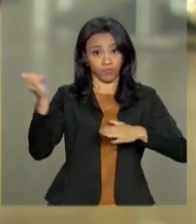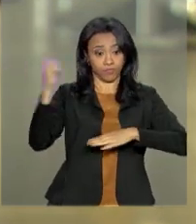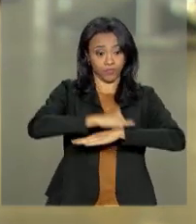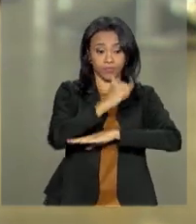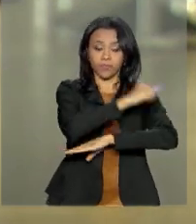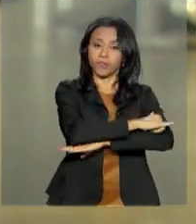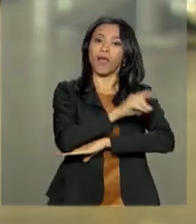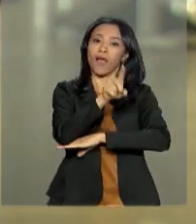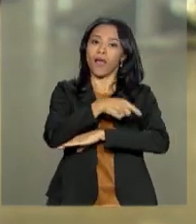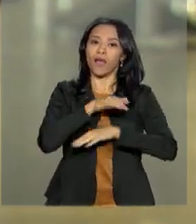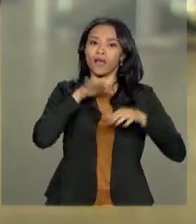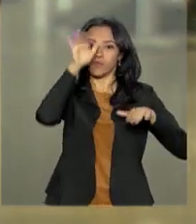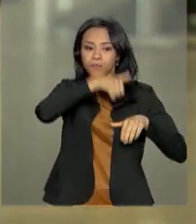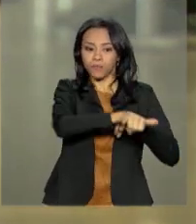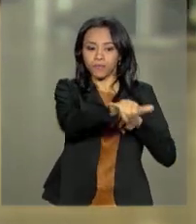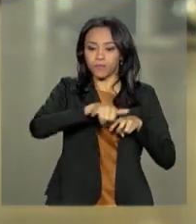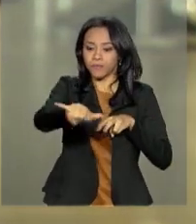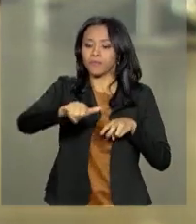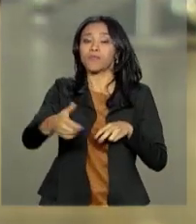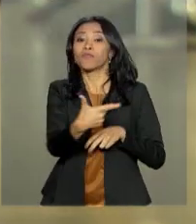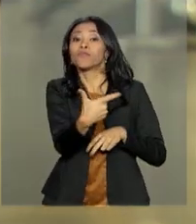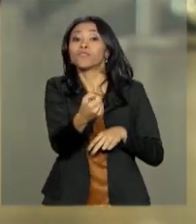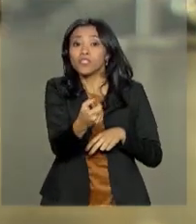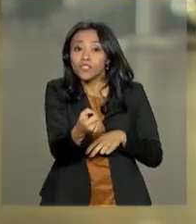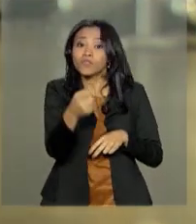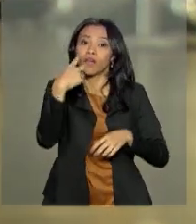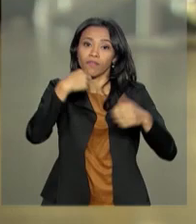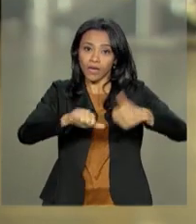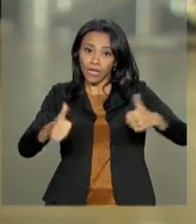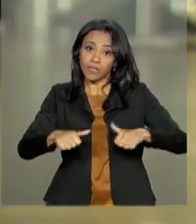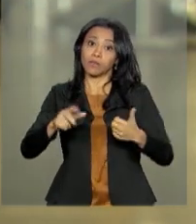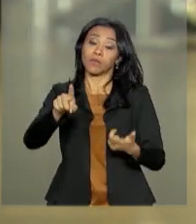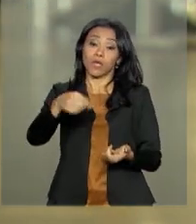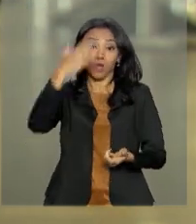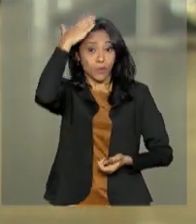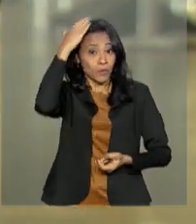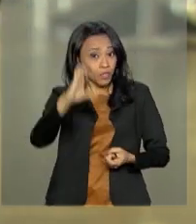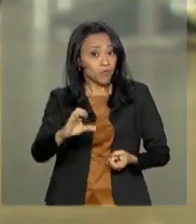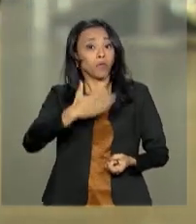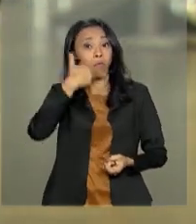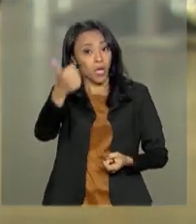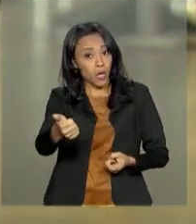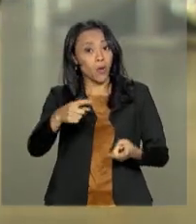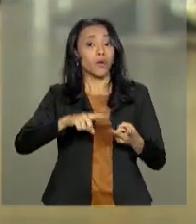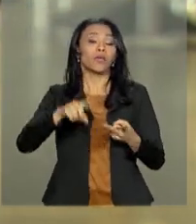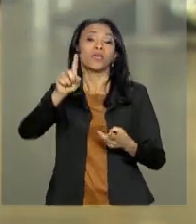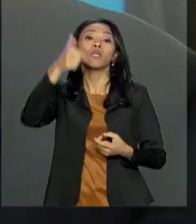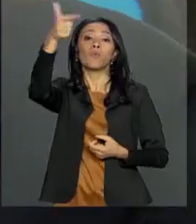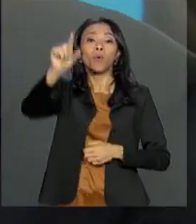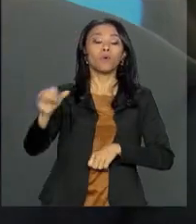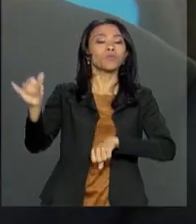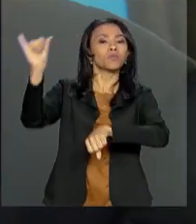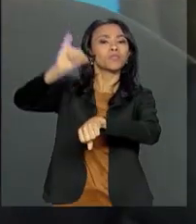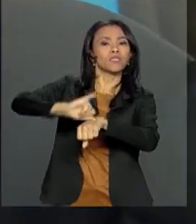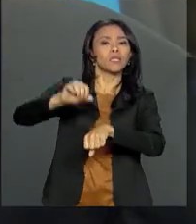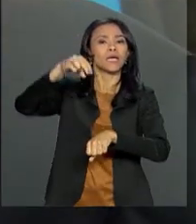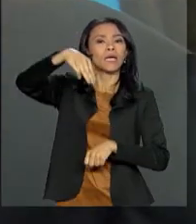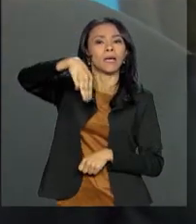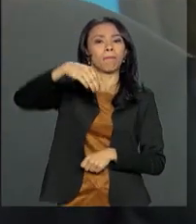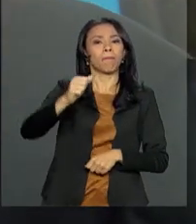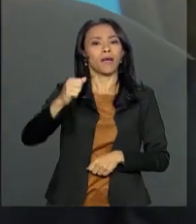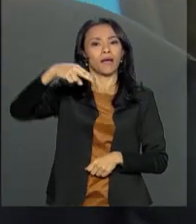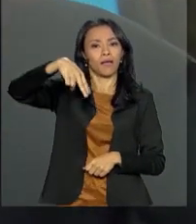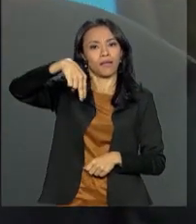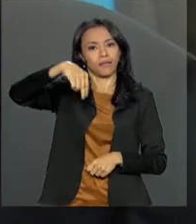para 25 anos curitiba foi eleito o melhor aeroporto eo de manaus foi o que mais evoluiu isso mostra